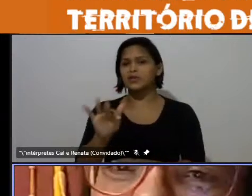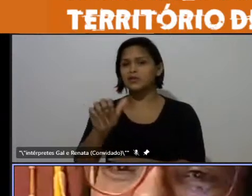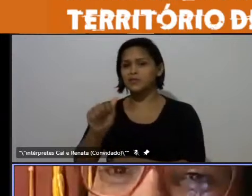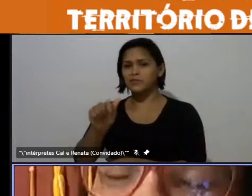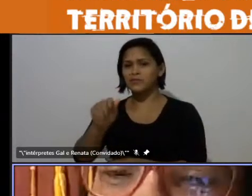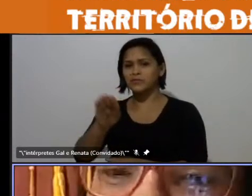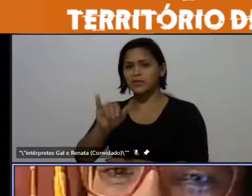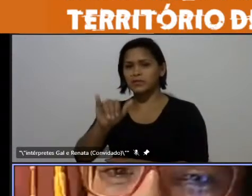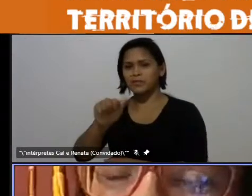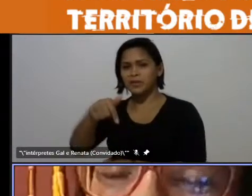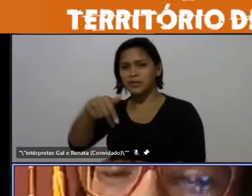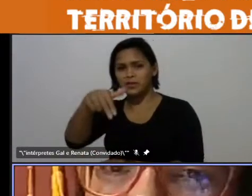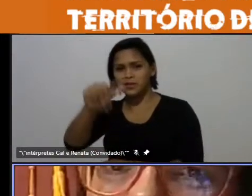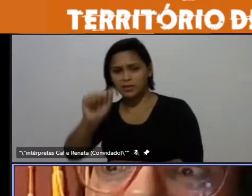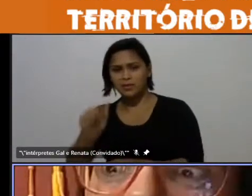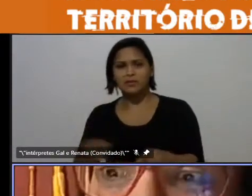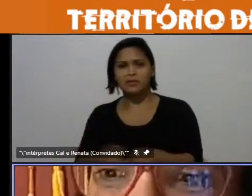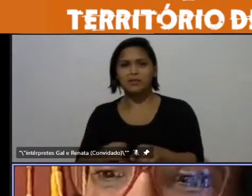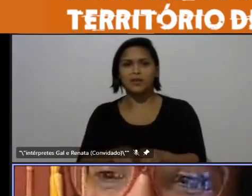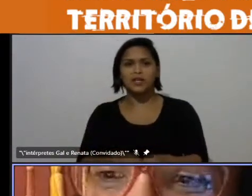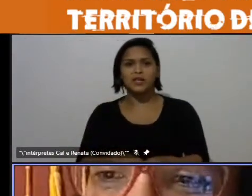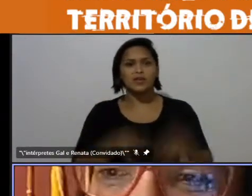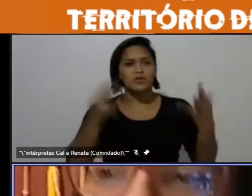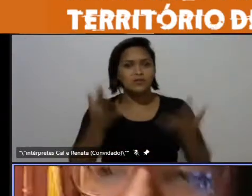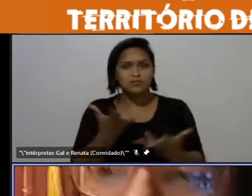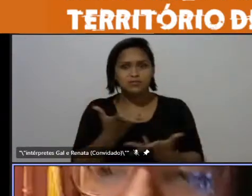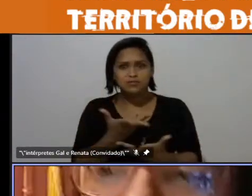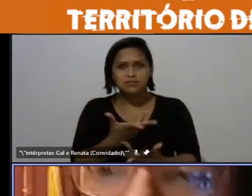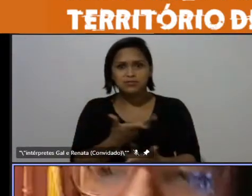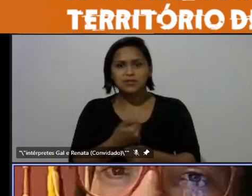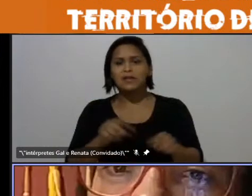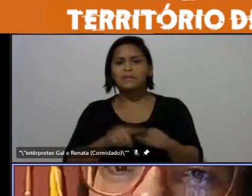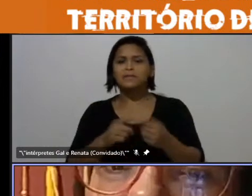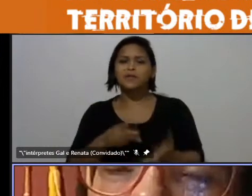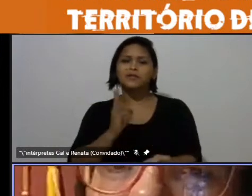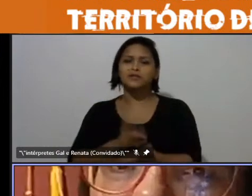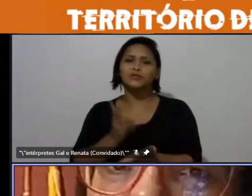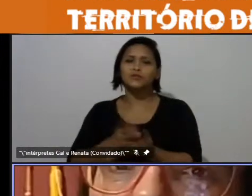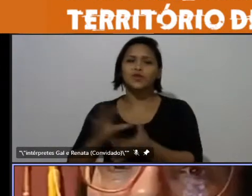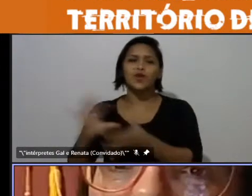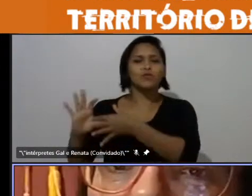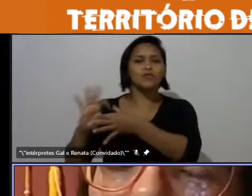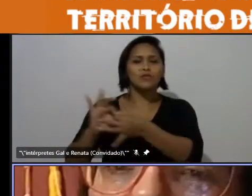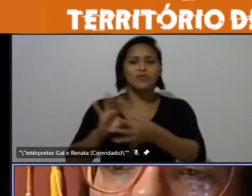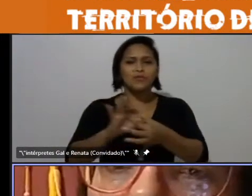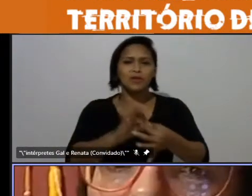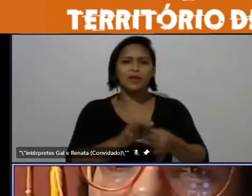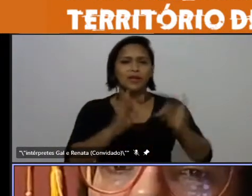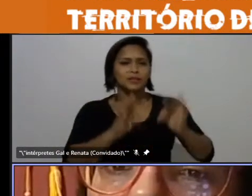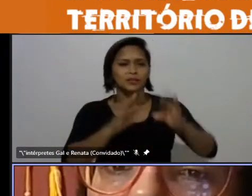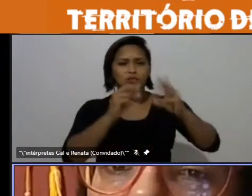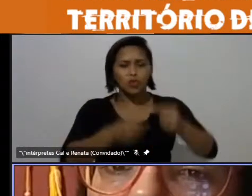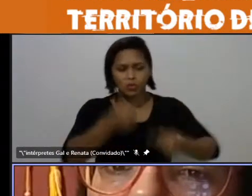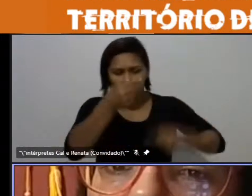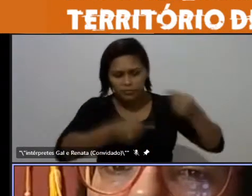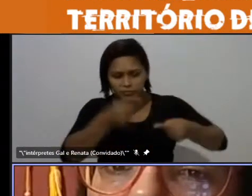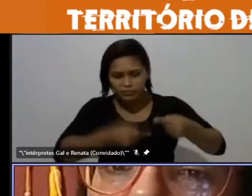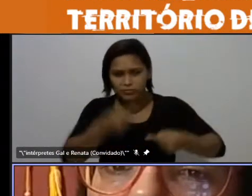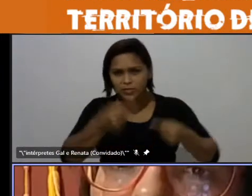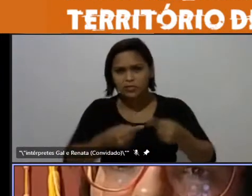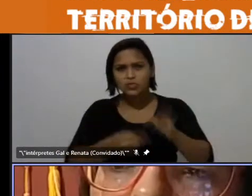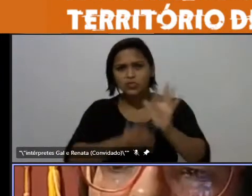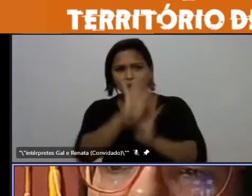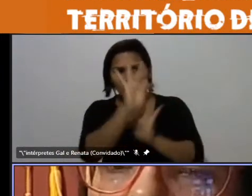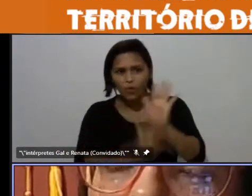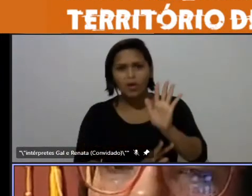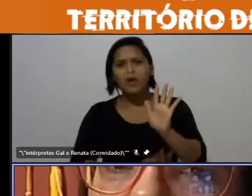vou pegar o fio da Fabiana, que já foi excelente, para nos contextualizar aí, né, em toda uma discussão teórica que é